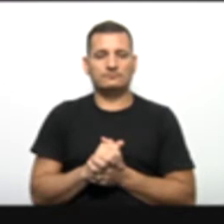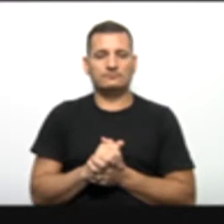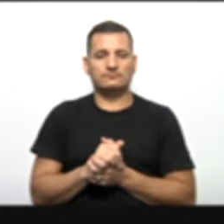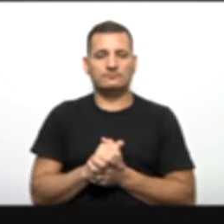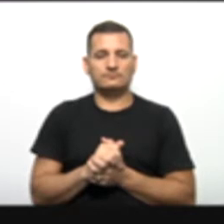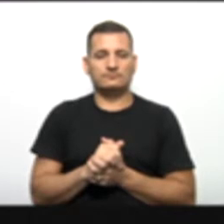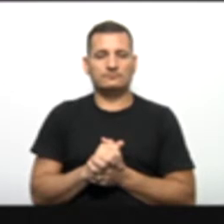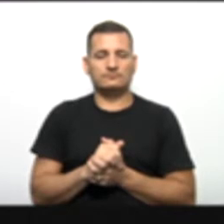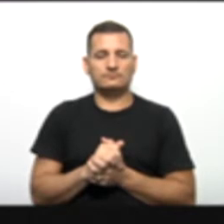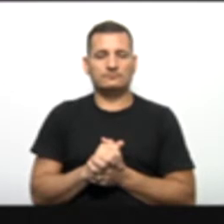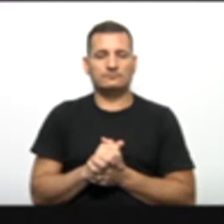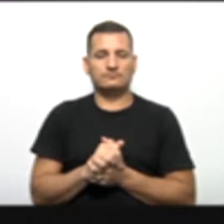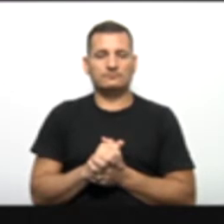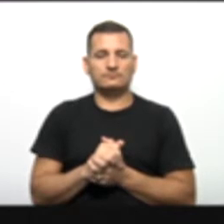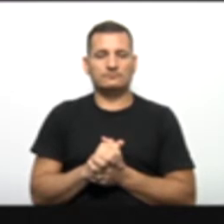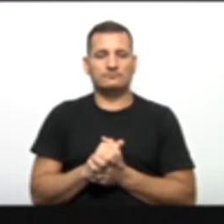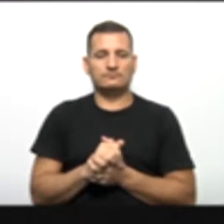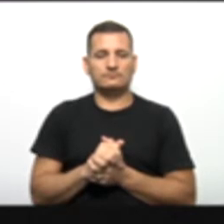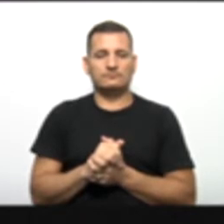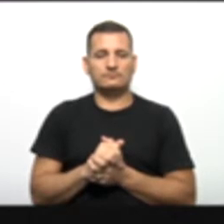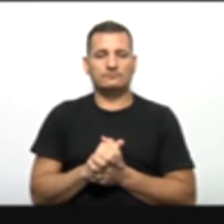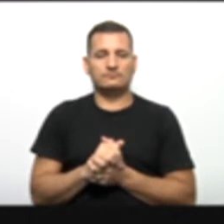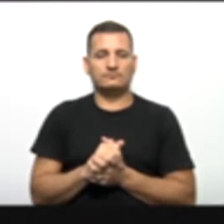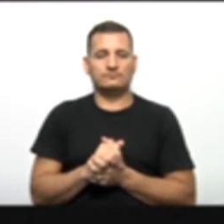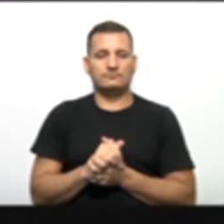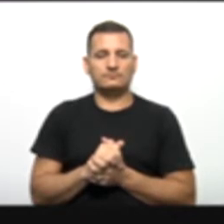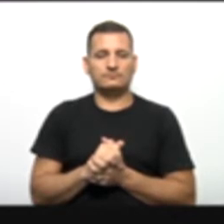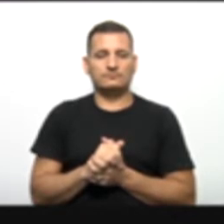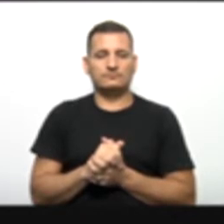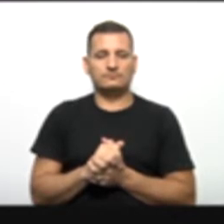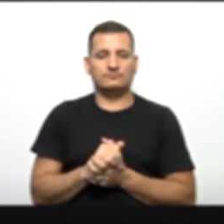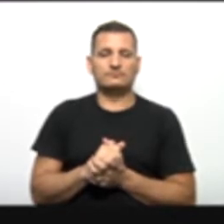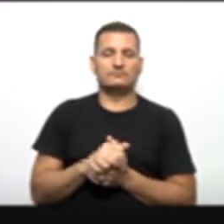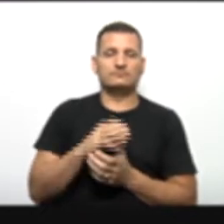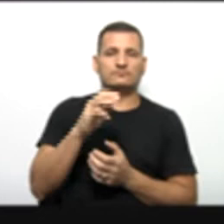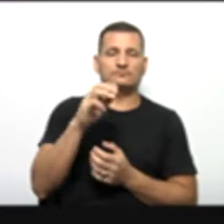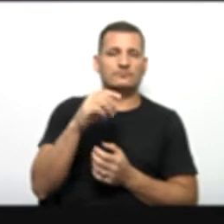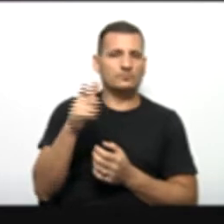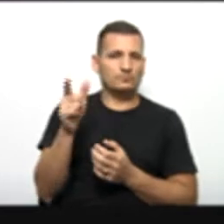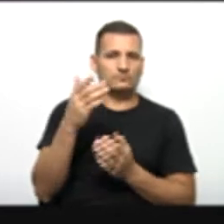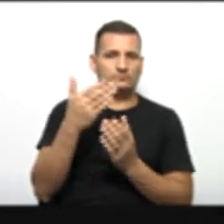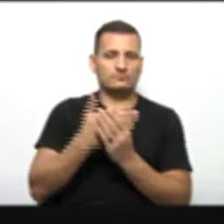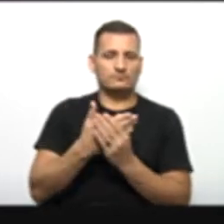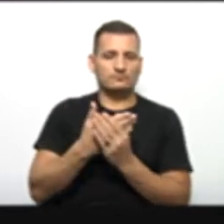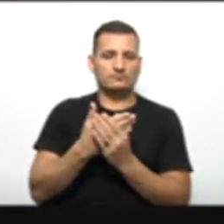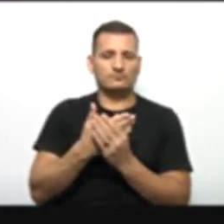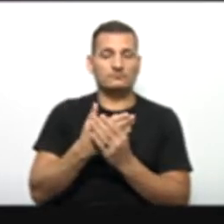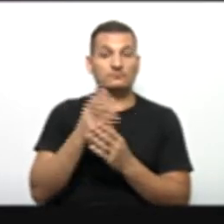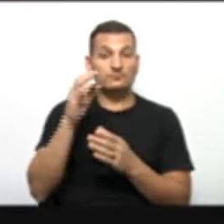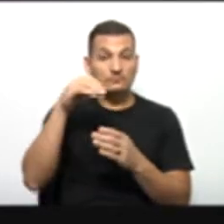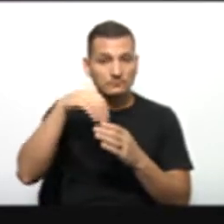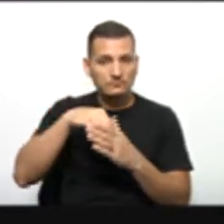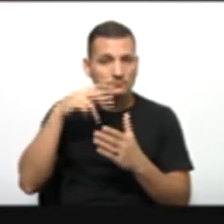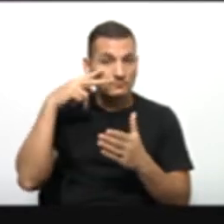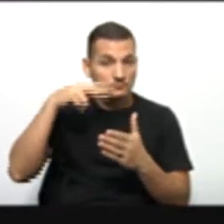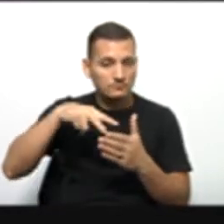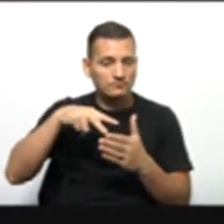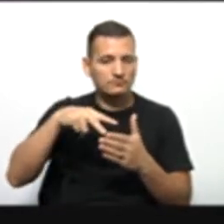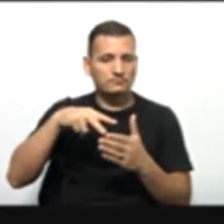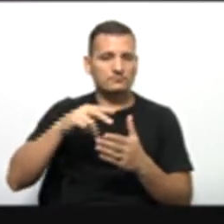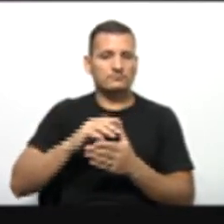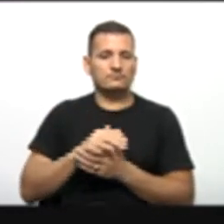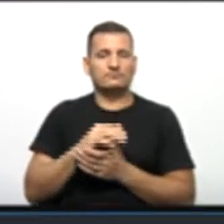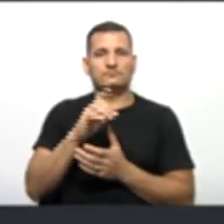vocês não precisam ficar digitando o tempo todo o cd flash em treinar outra pasta quero ver o que tem dentro da aposta flash